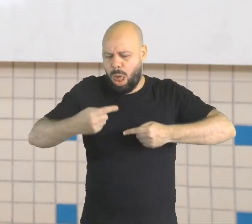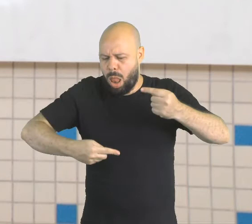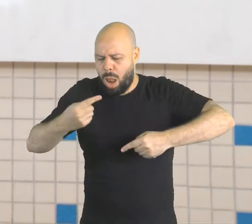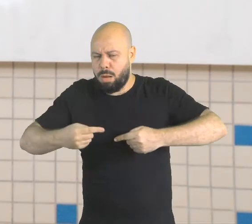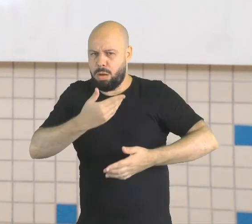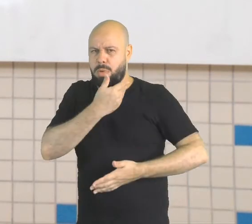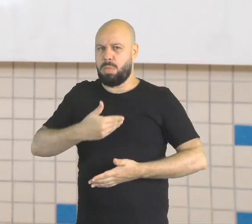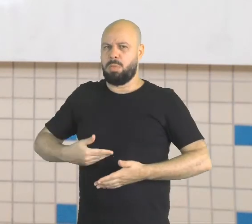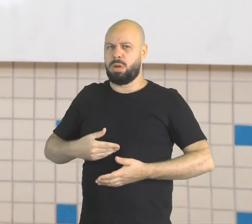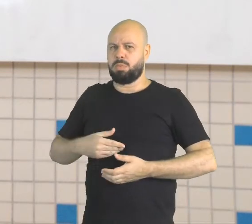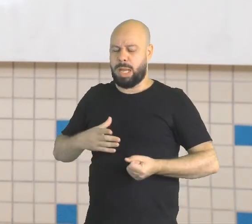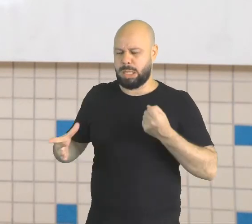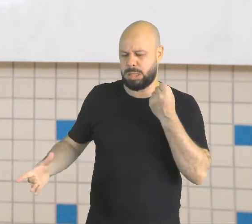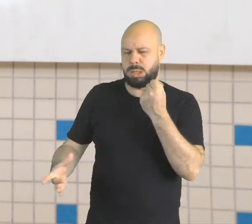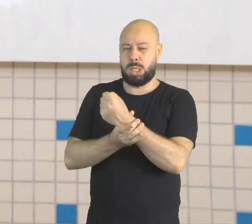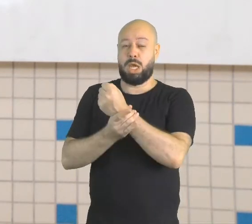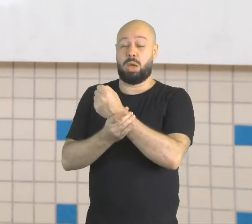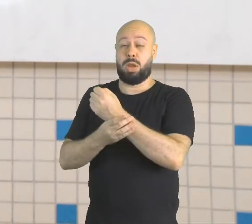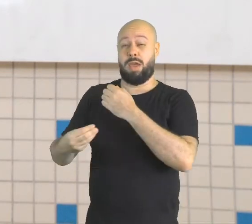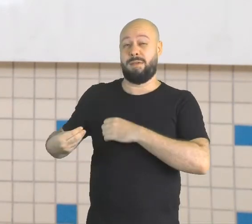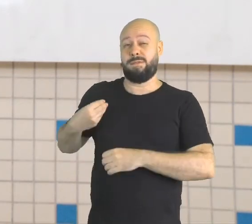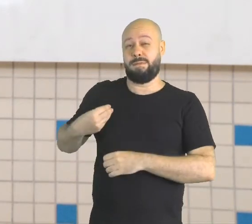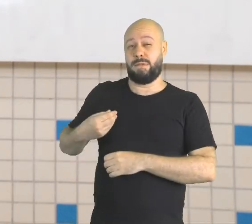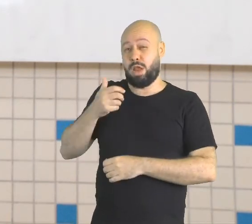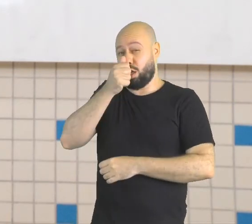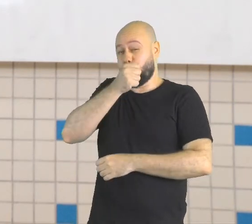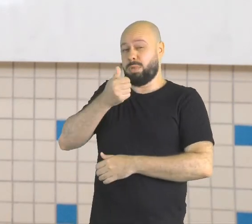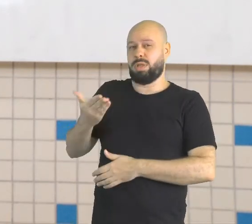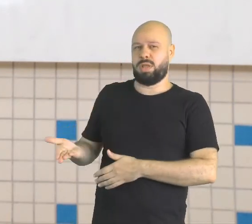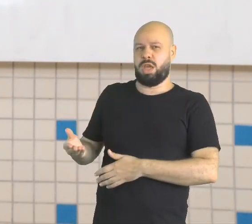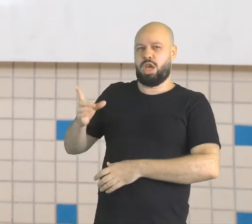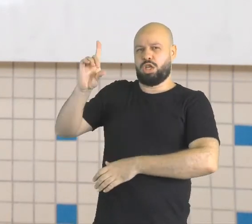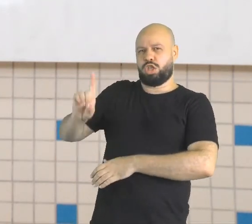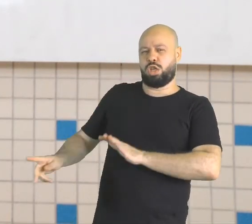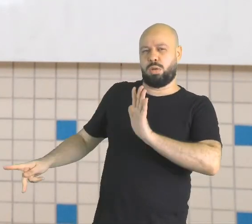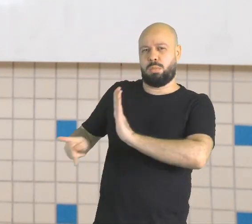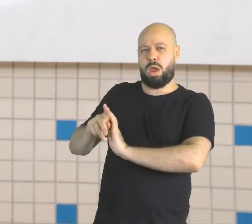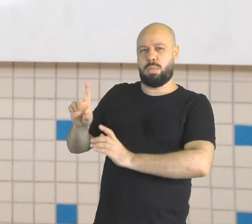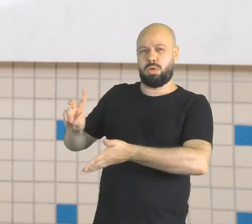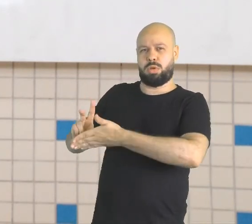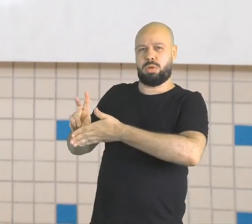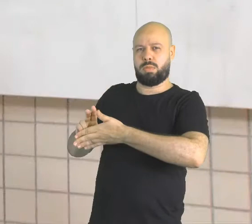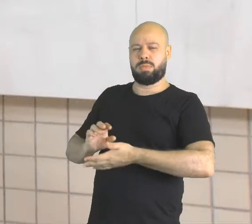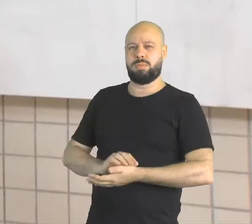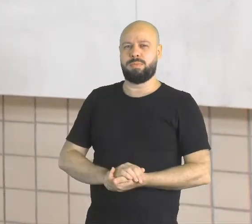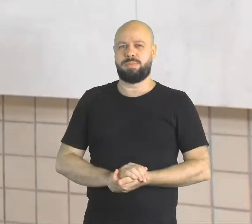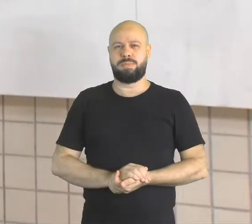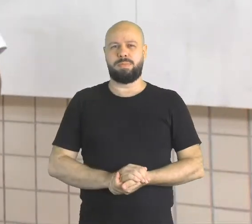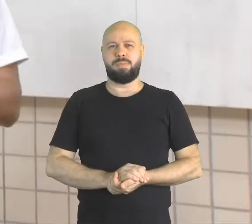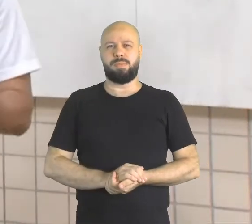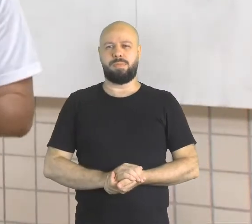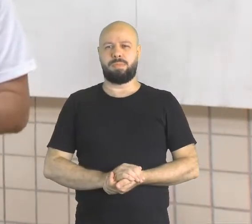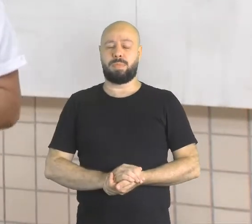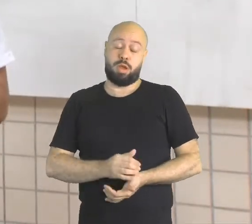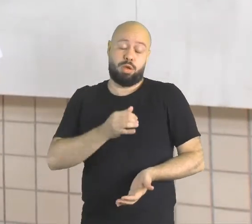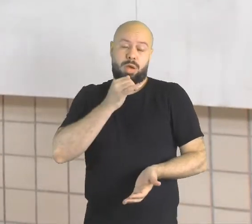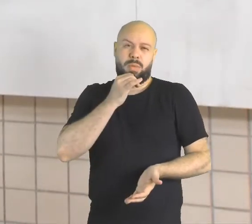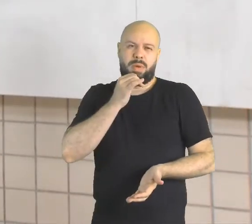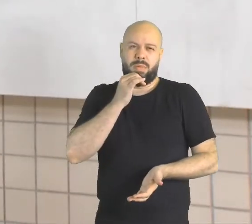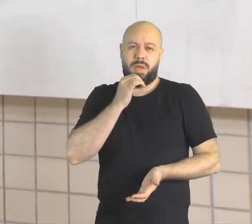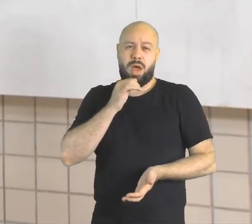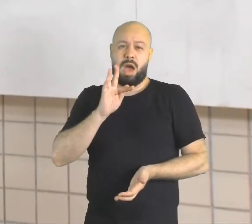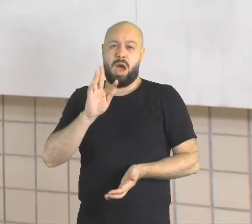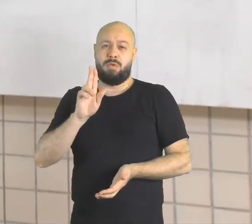públicas para assegurar a sobrevivência e o direito dos indígenas. Por exemplo, a